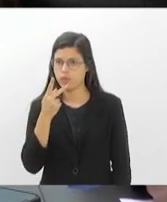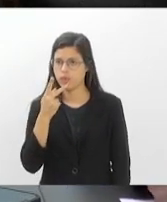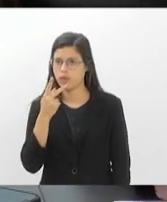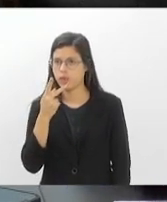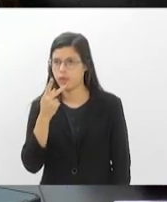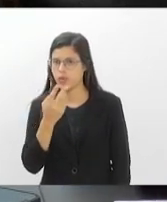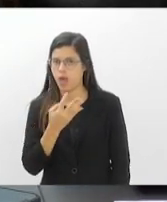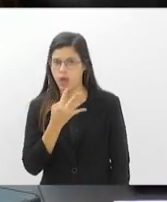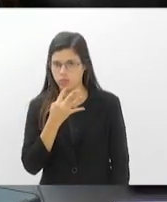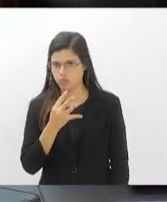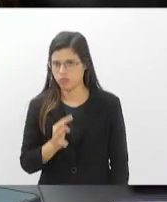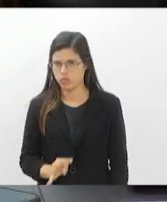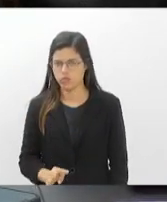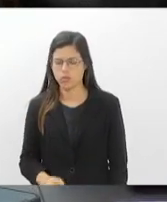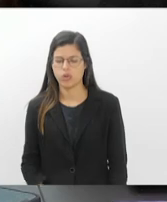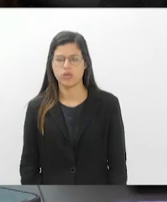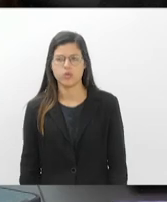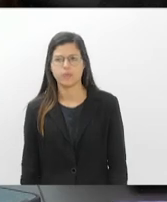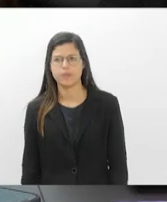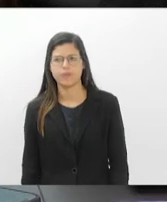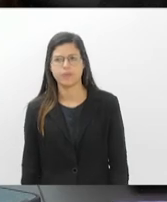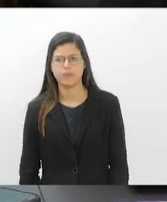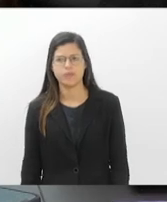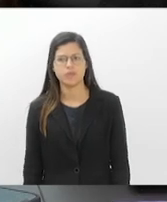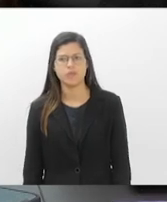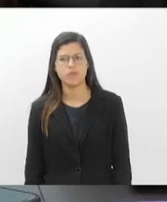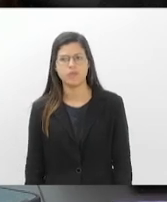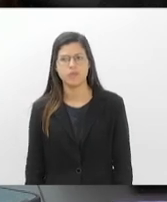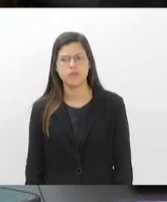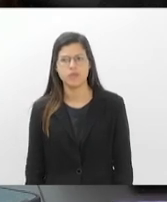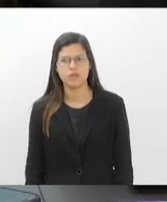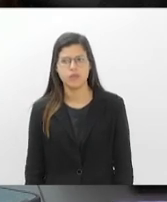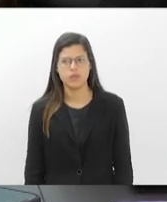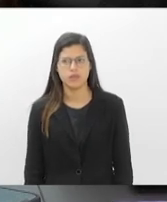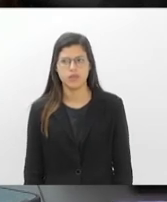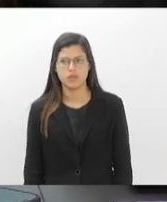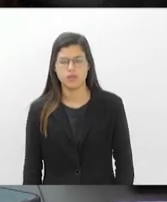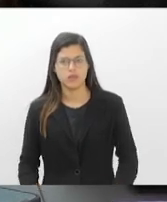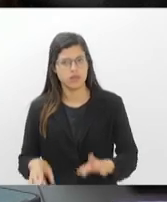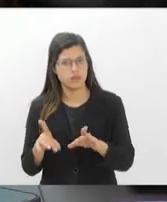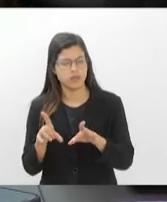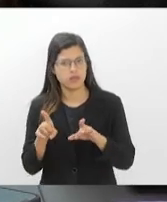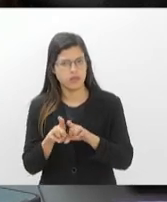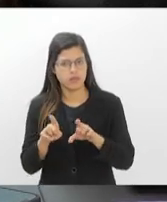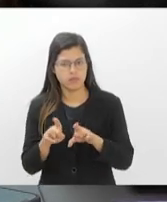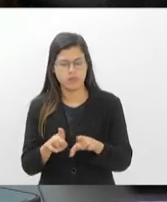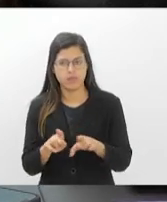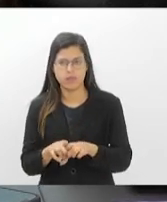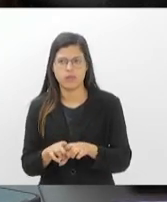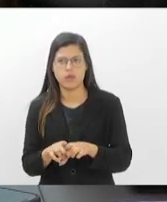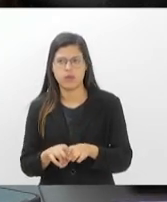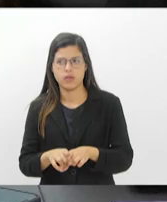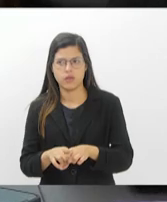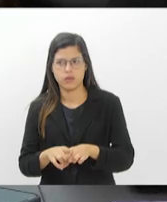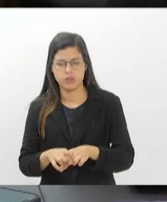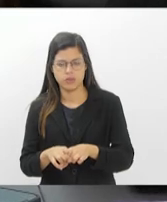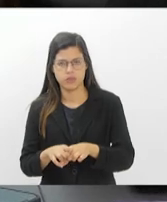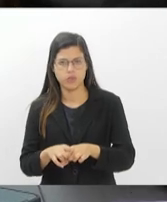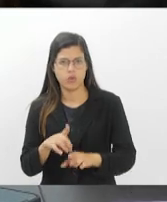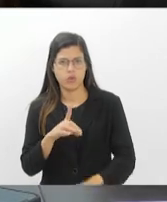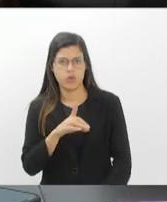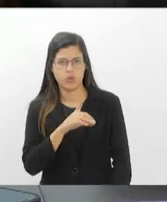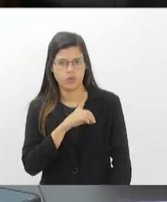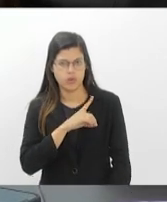Eu desconheço. E concomitantemente com as defensorias